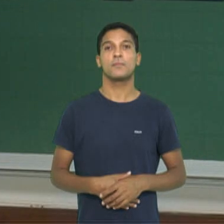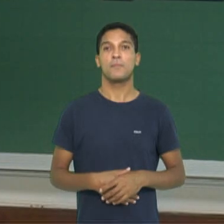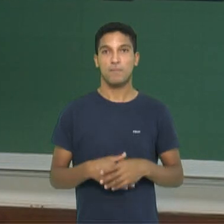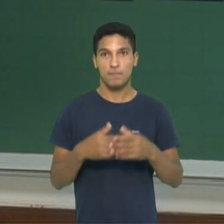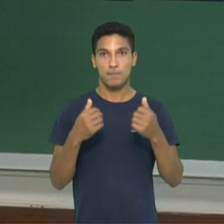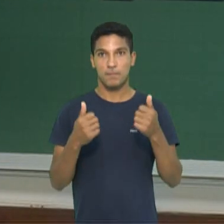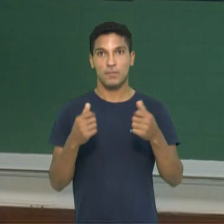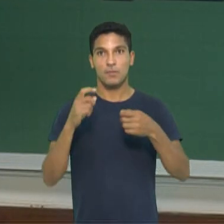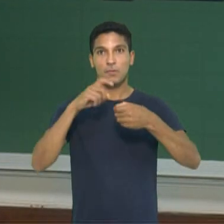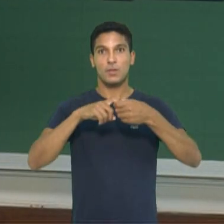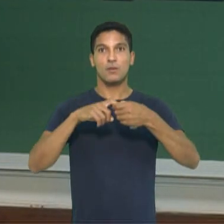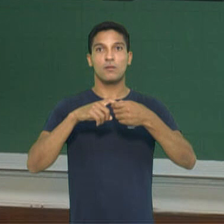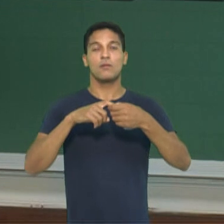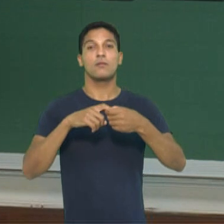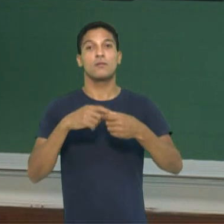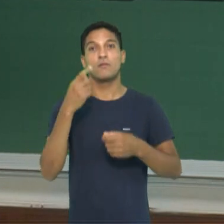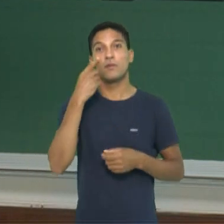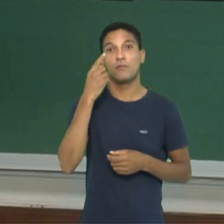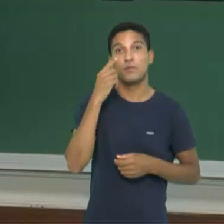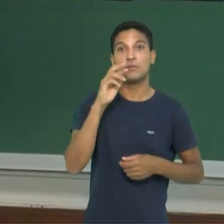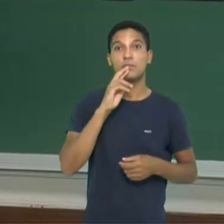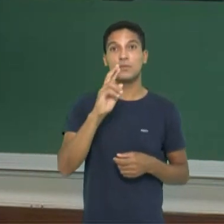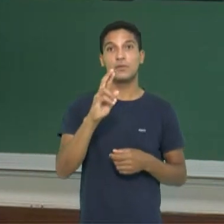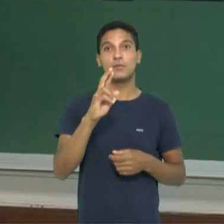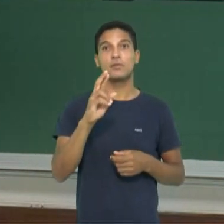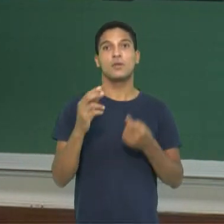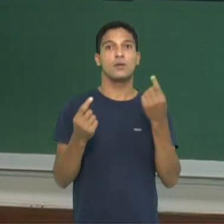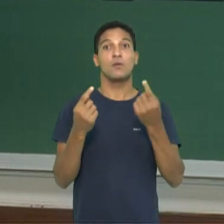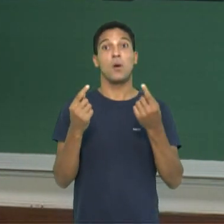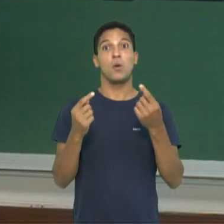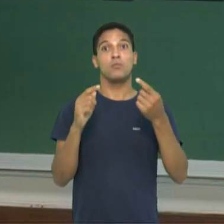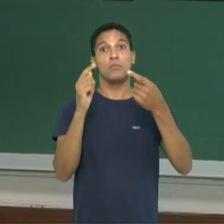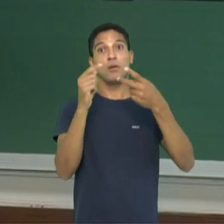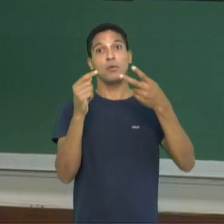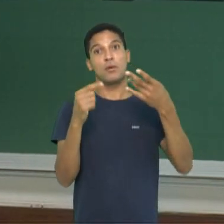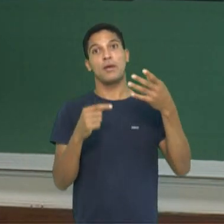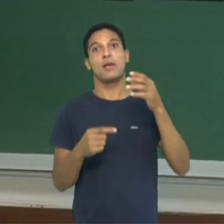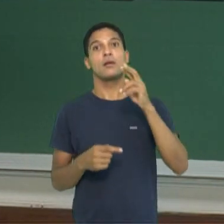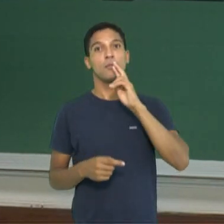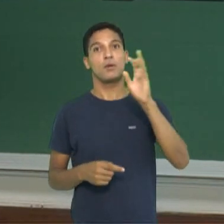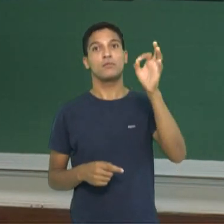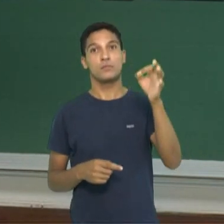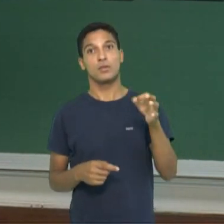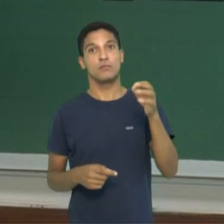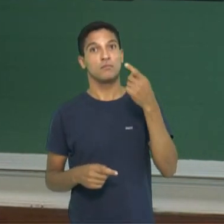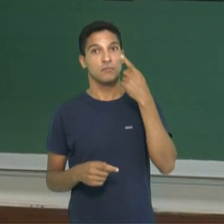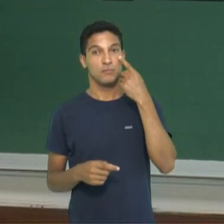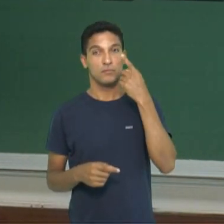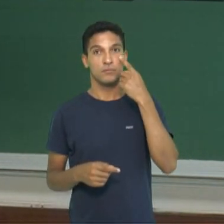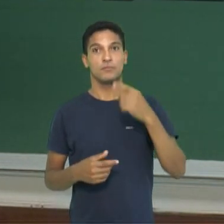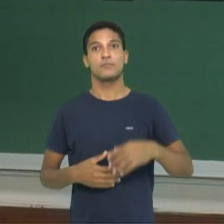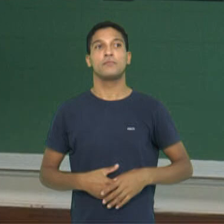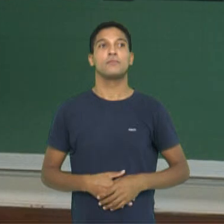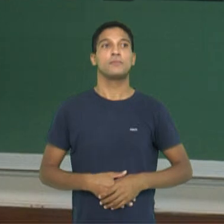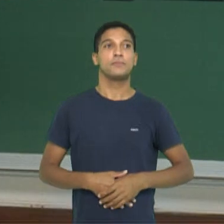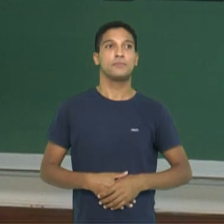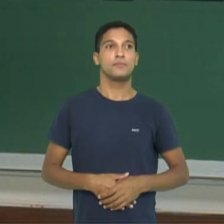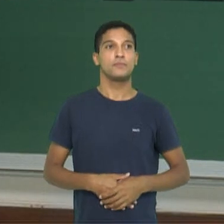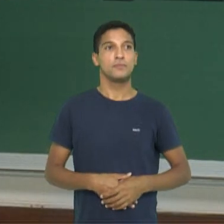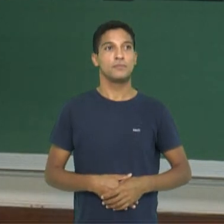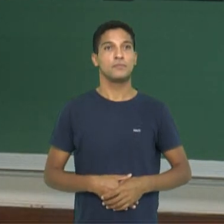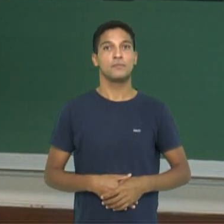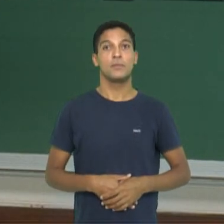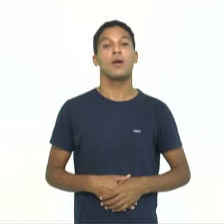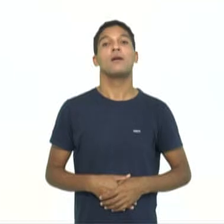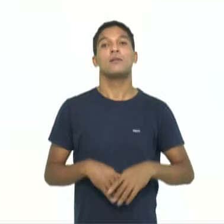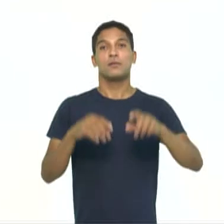Já estamos de volta. Vamos ver se você acertou qual dessas opções seria a correta, de acordo com o que nós estudamos hoje. Se